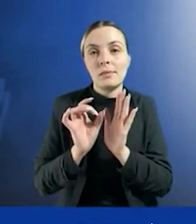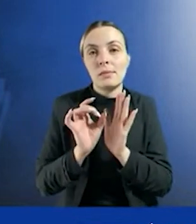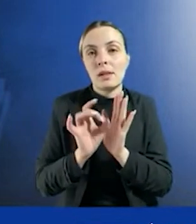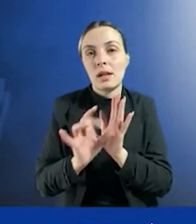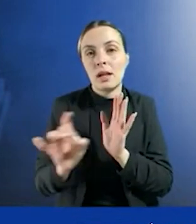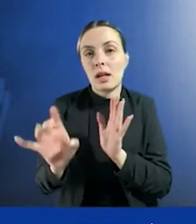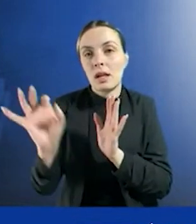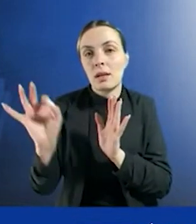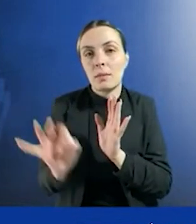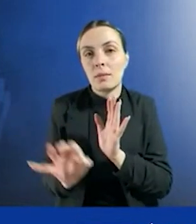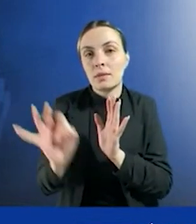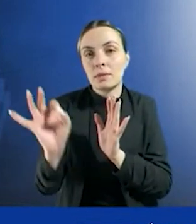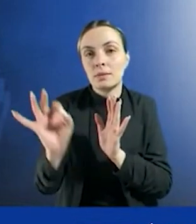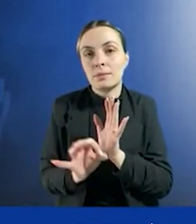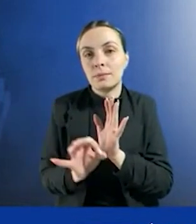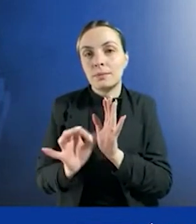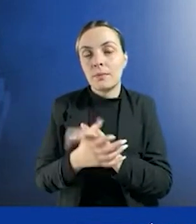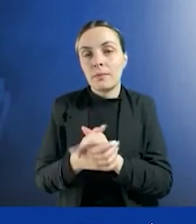porcentagem